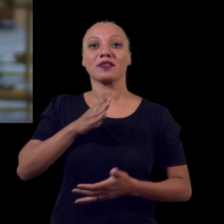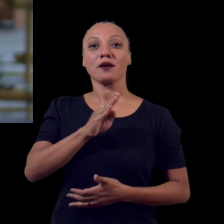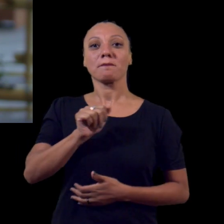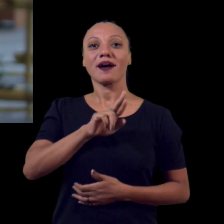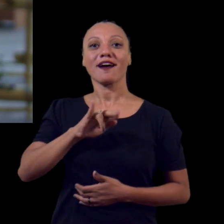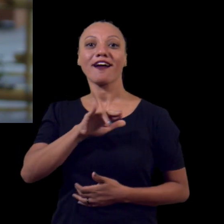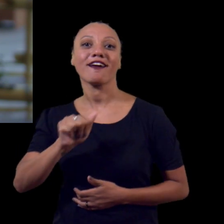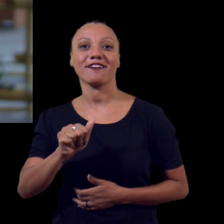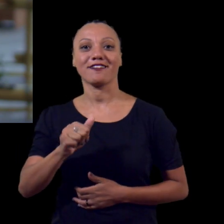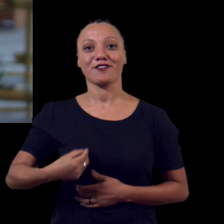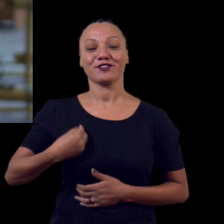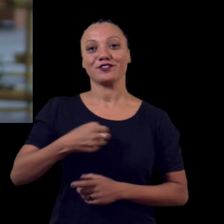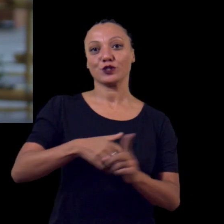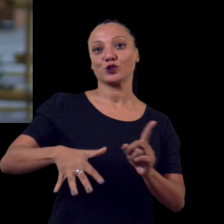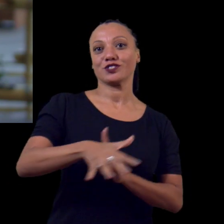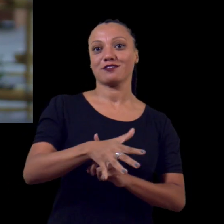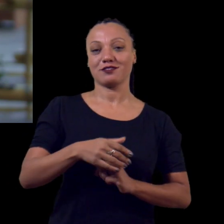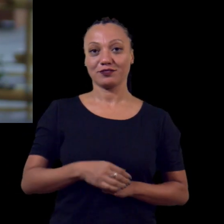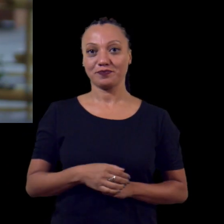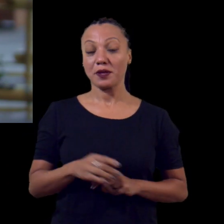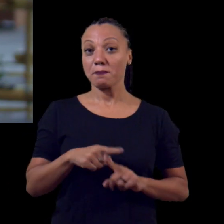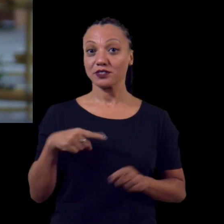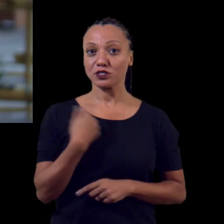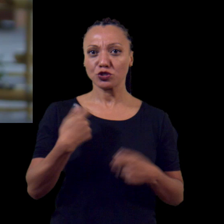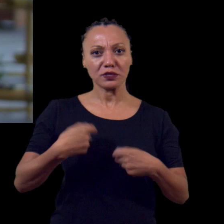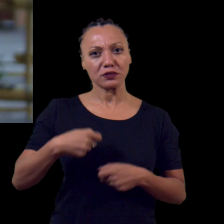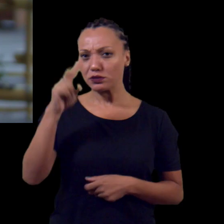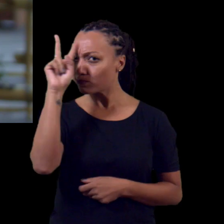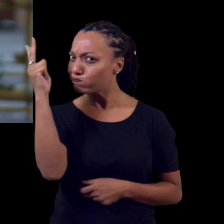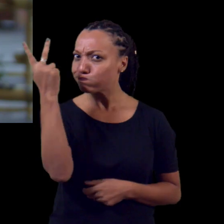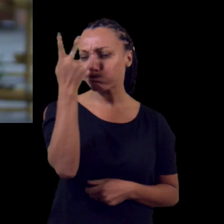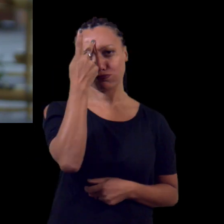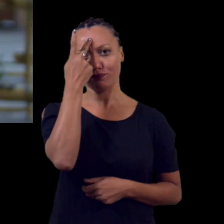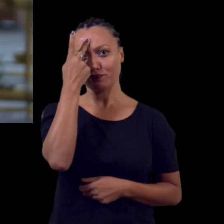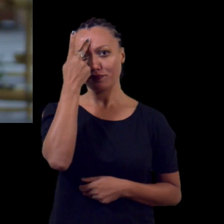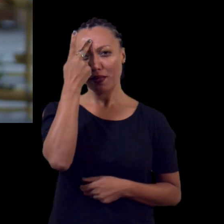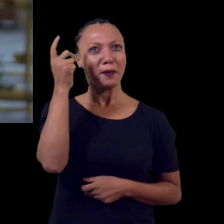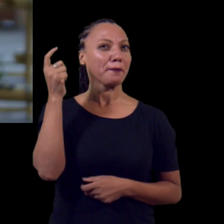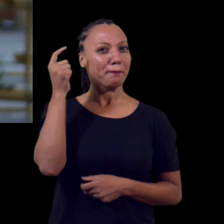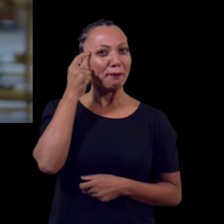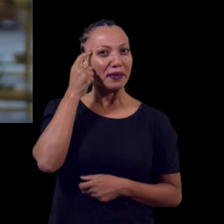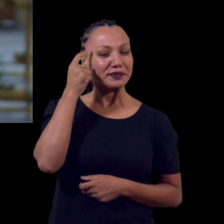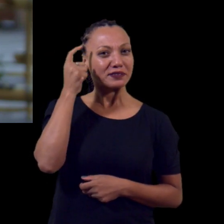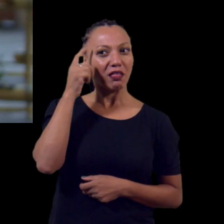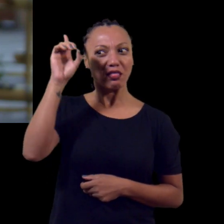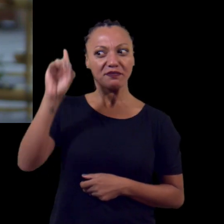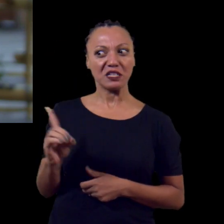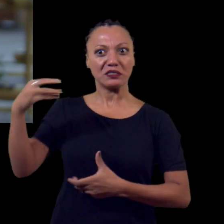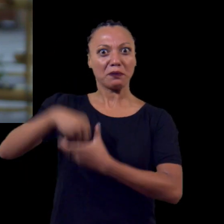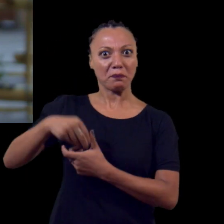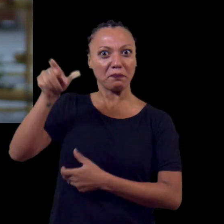em sociedade. Mas quando eu digo que a gente precisa virar a chave do senso comum, é de parar de achar que a deficiência está na